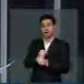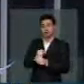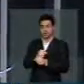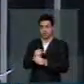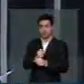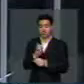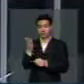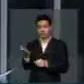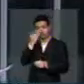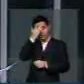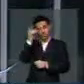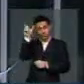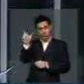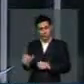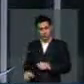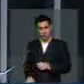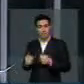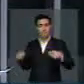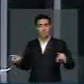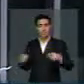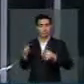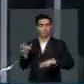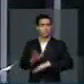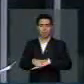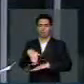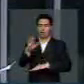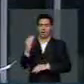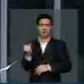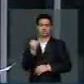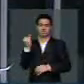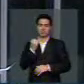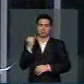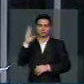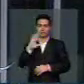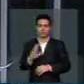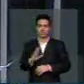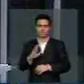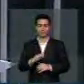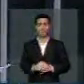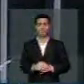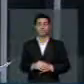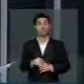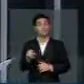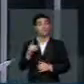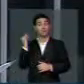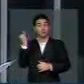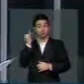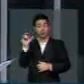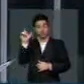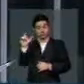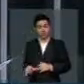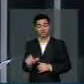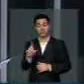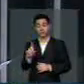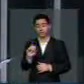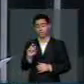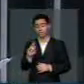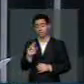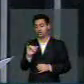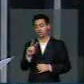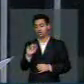dos artistas mais importantes que esse país já teve a importância dele está